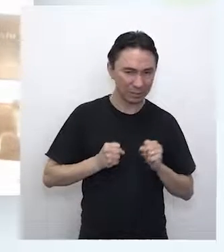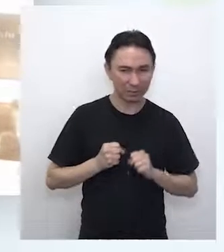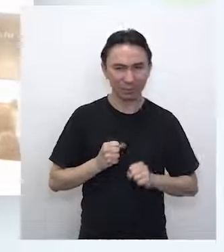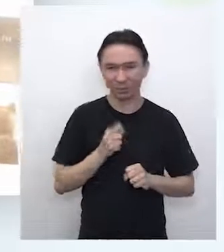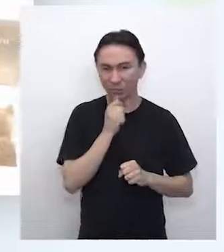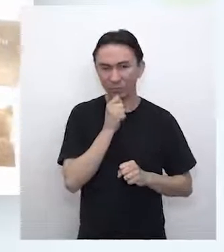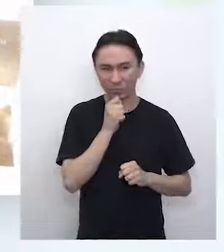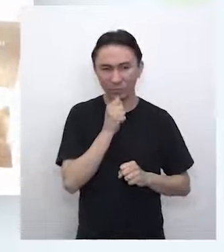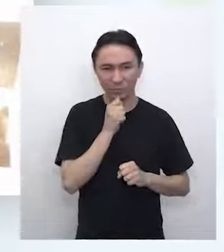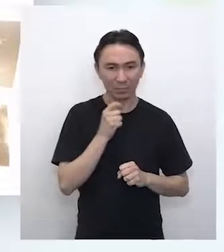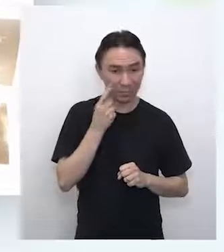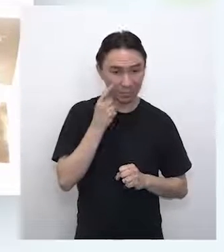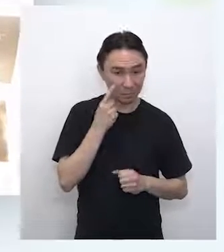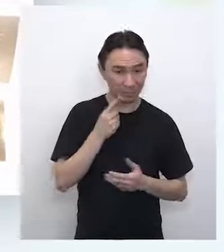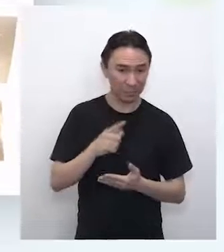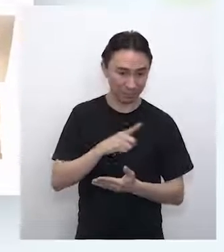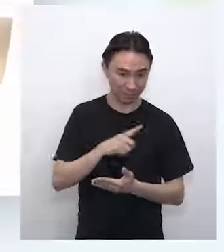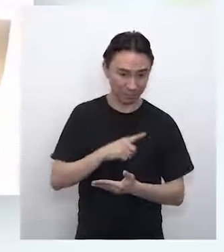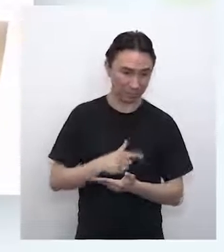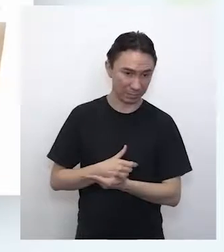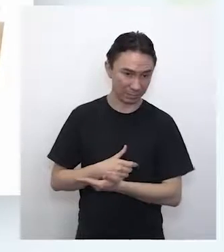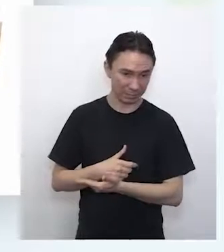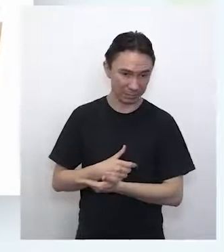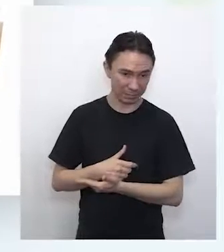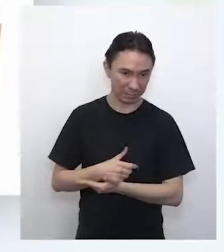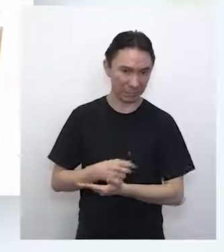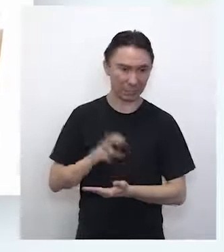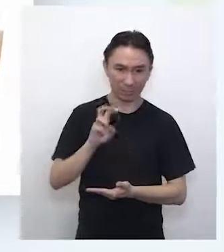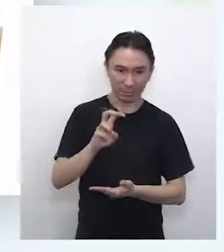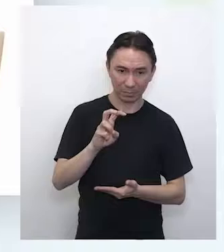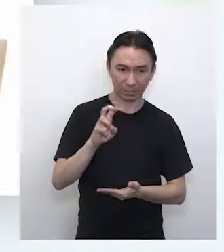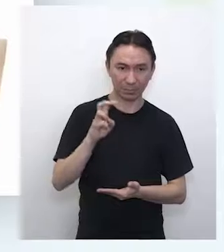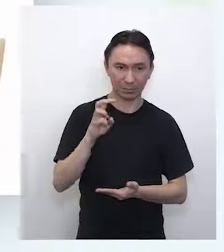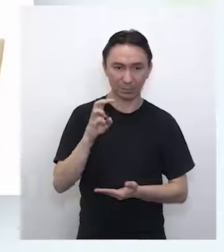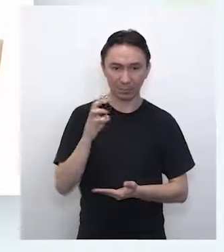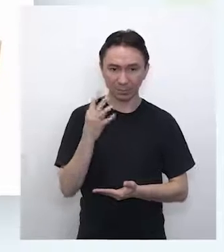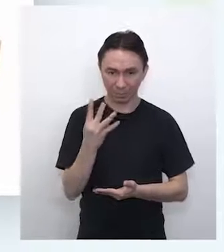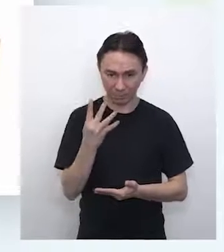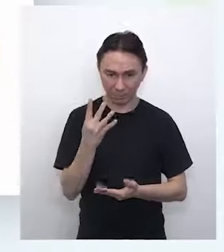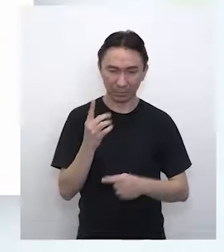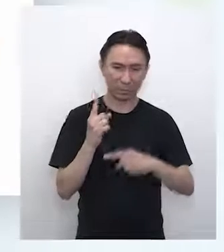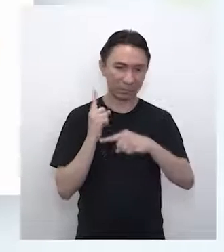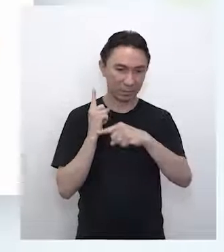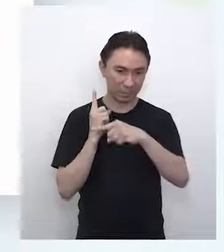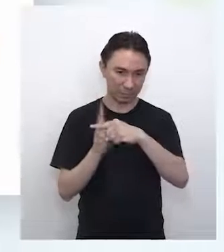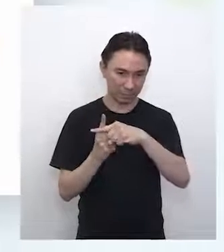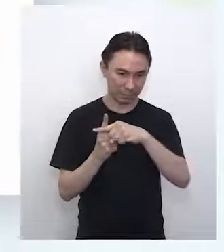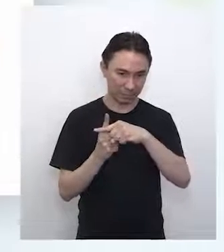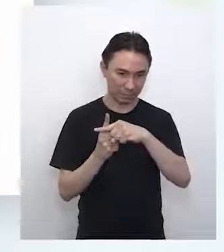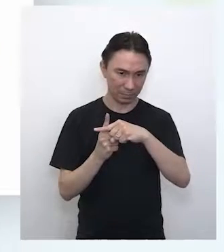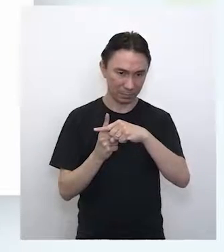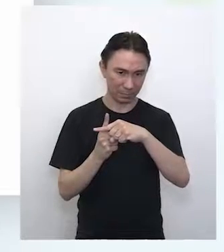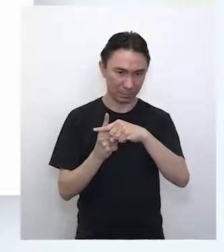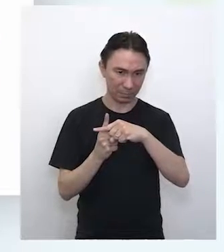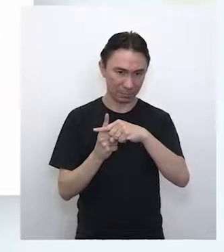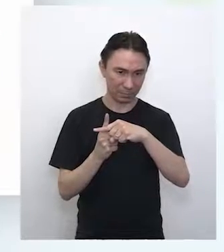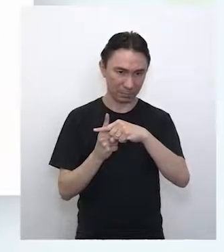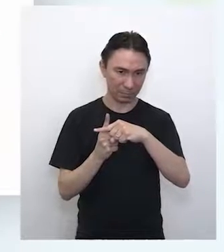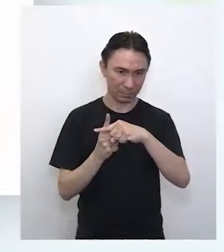vou até mudar o número aqui, ó. 54 mais, fazer uma conta aqui,